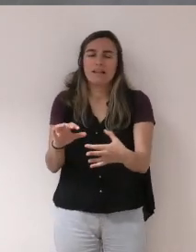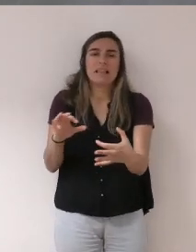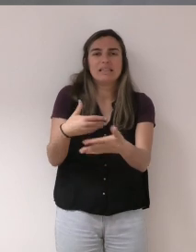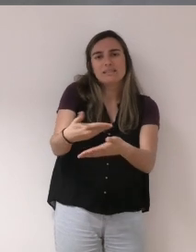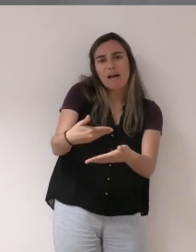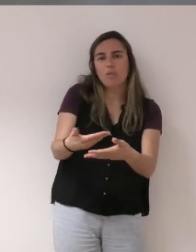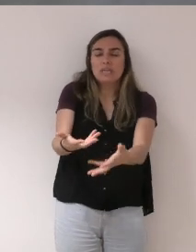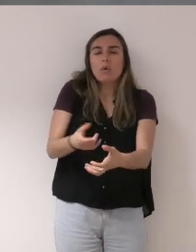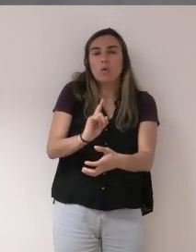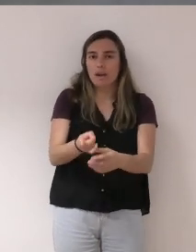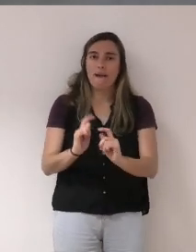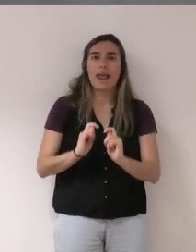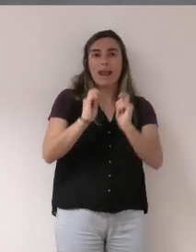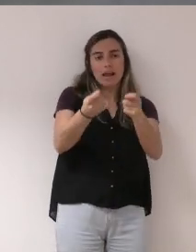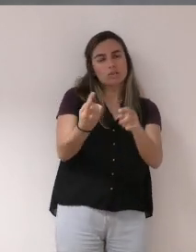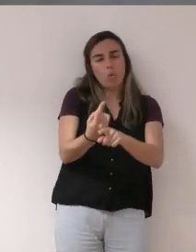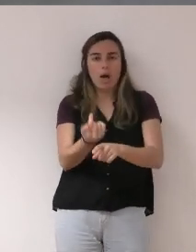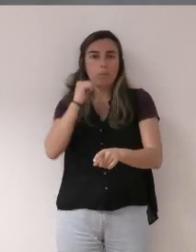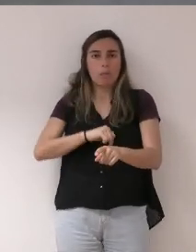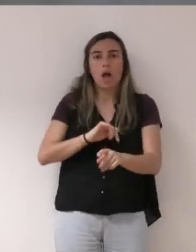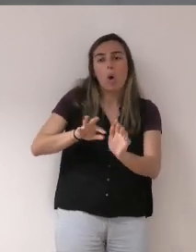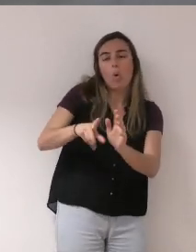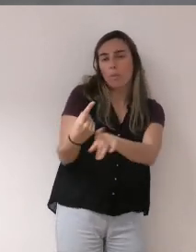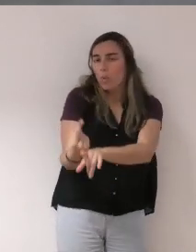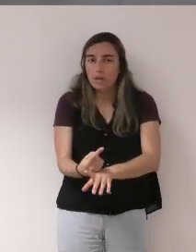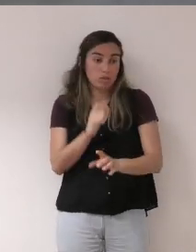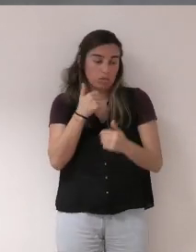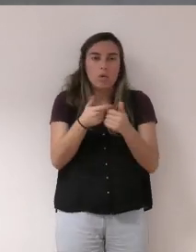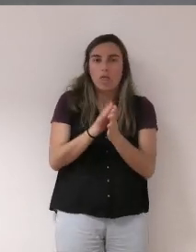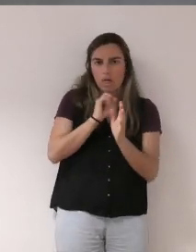recepção, herança, apropriação, roubo, todas são legítimas,